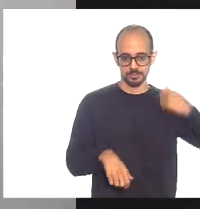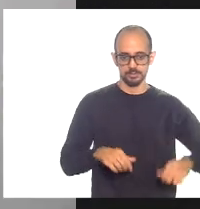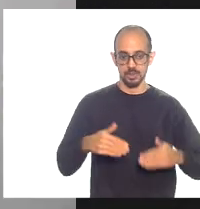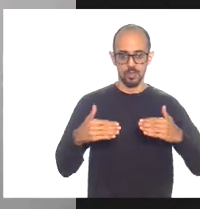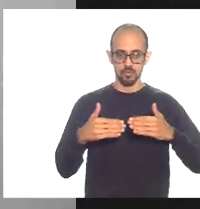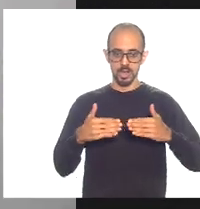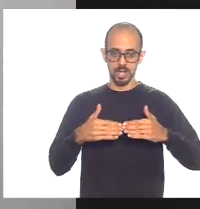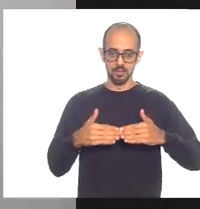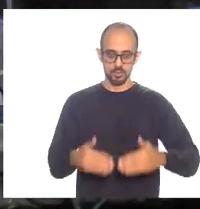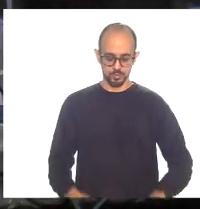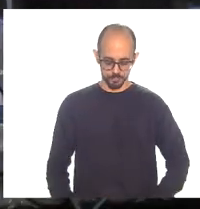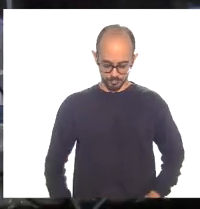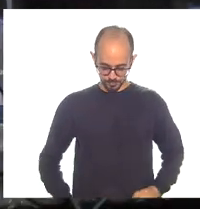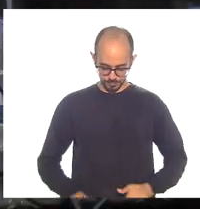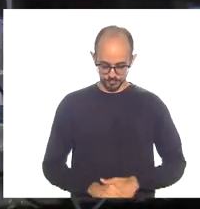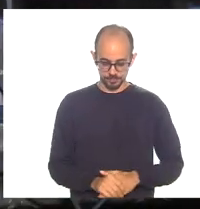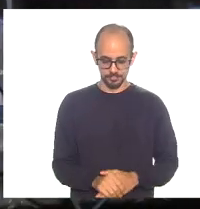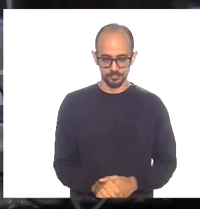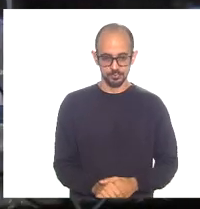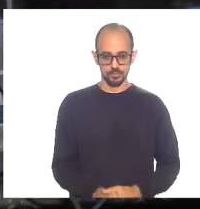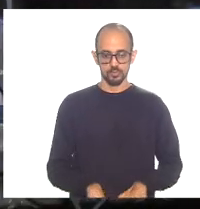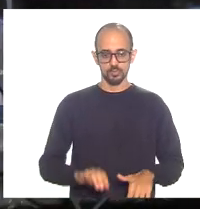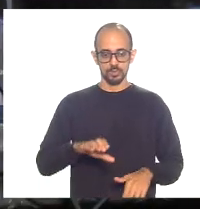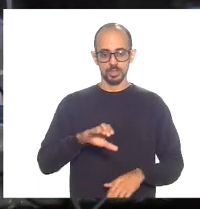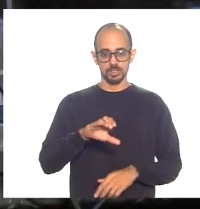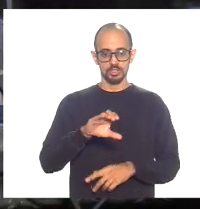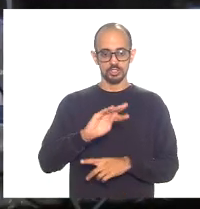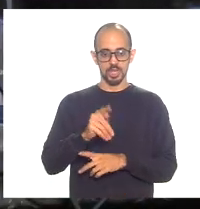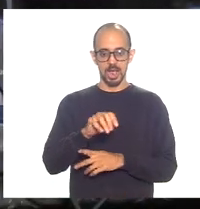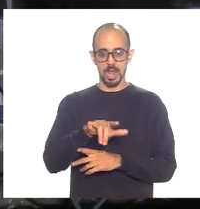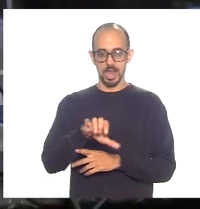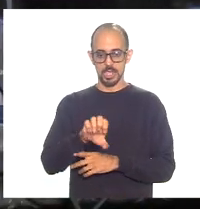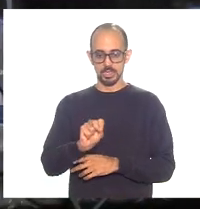Favorável. Deputado Charles Batista.